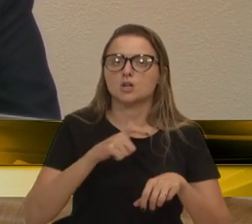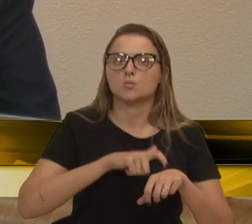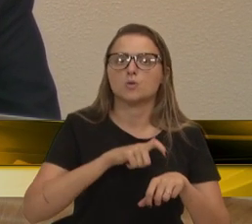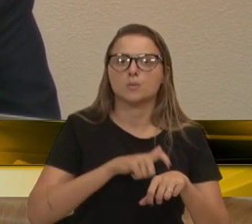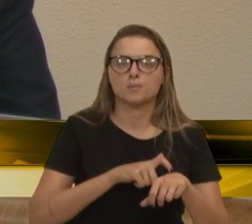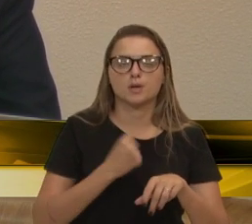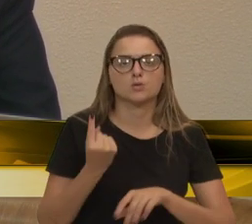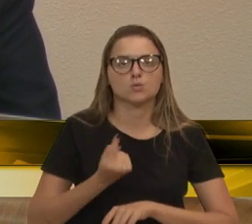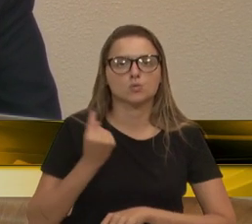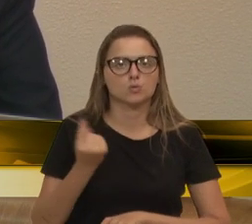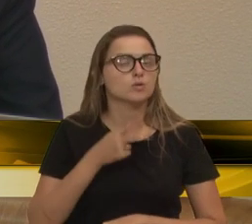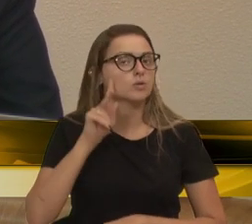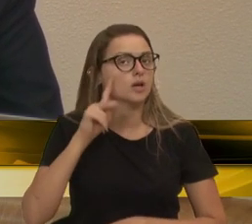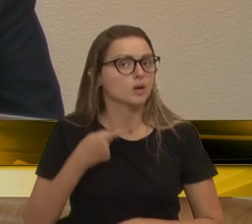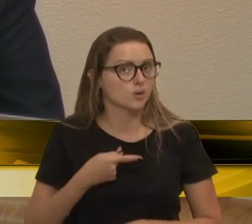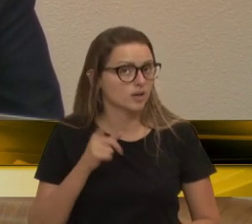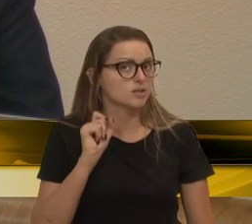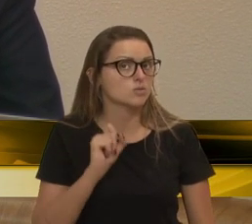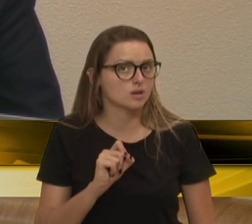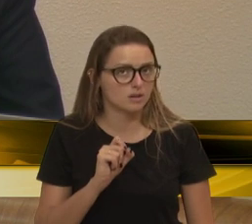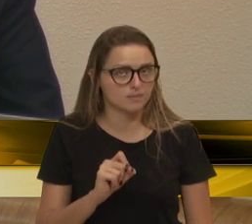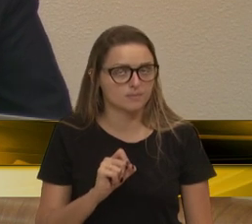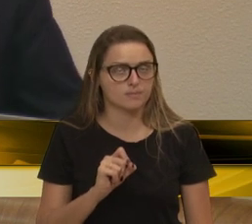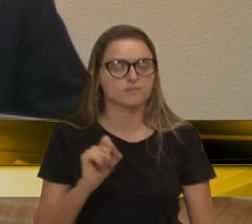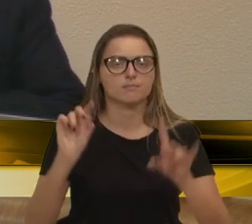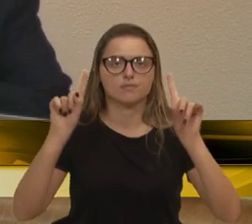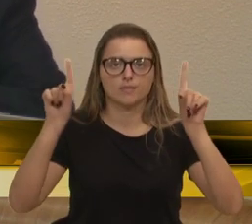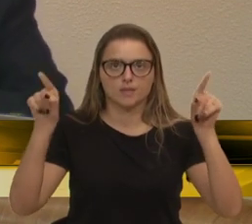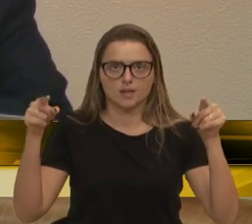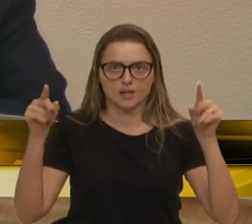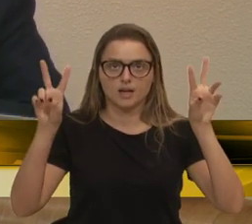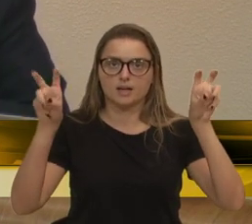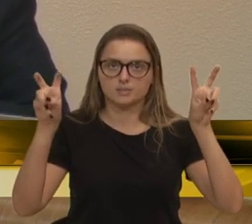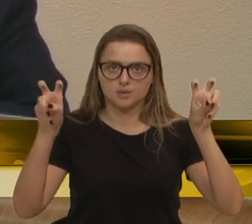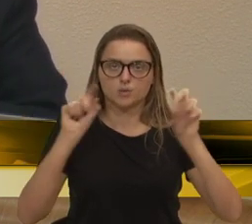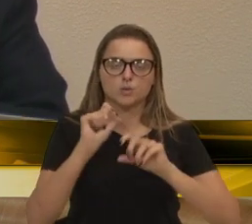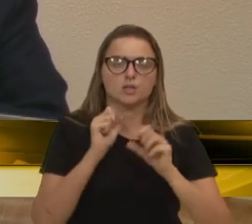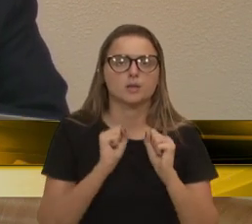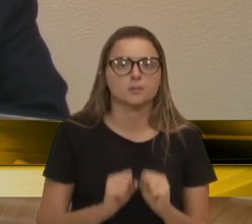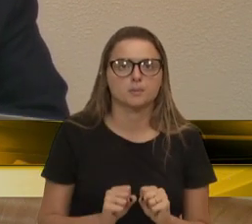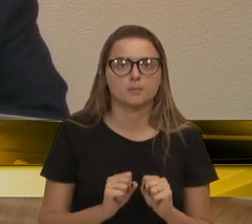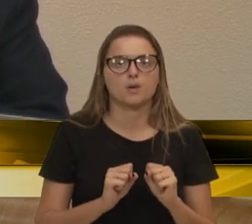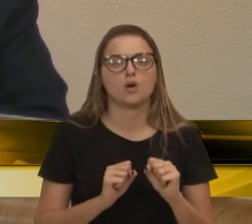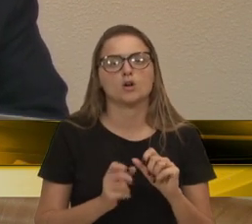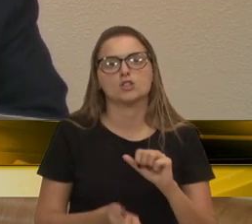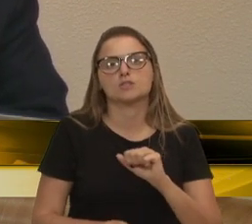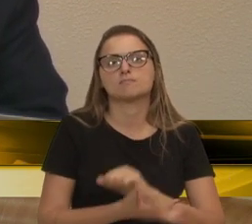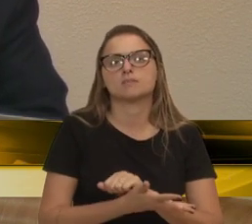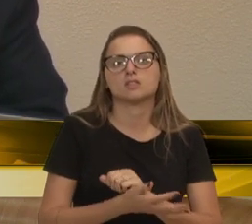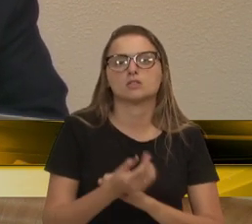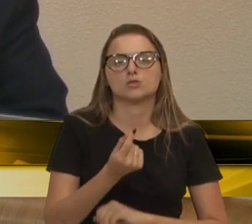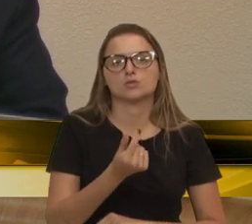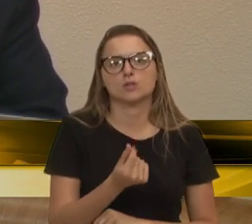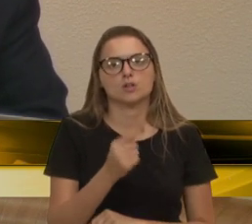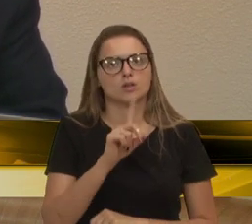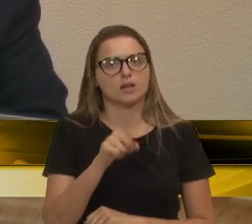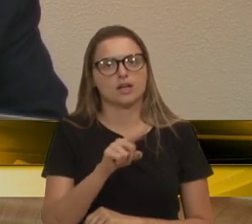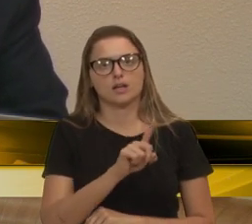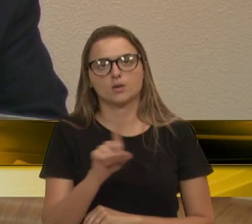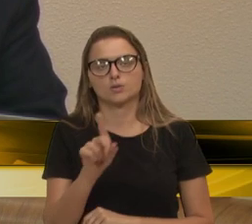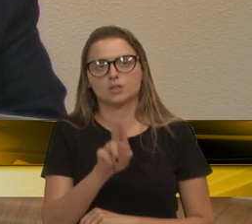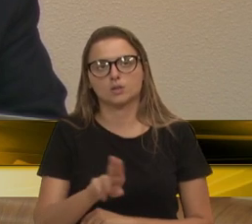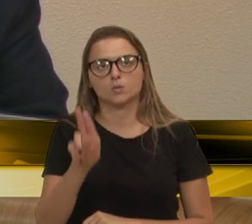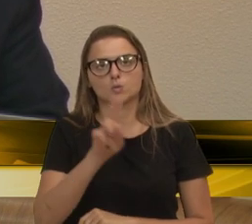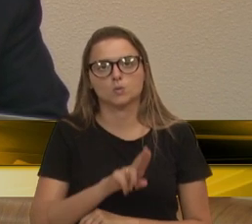lucidez, reconhece que, abre aspas, o que pode justificar o sequestro de valores é a não alocação de